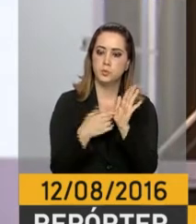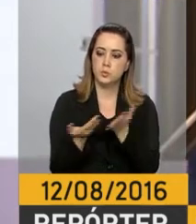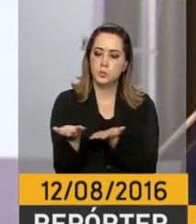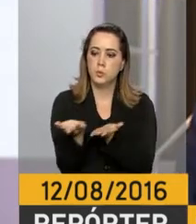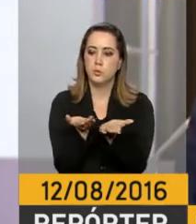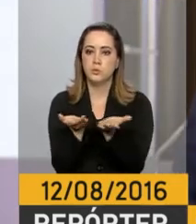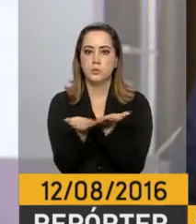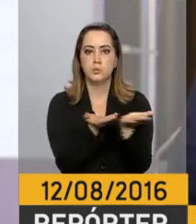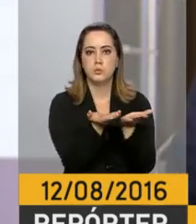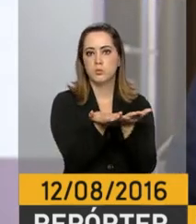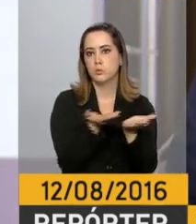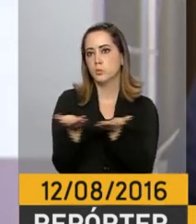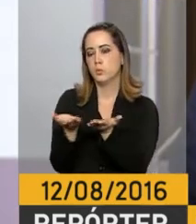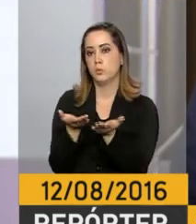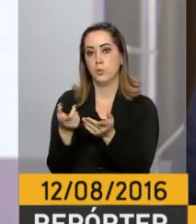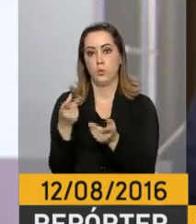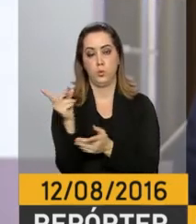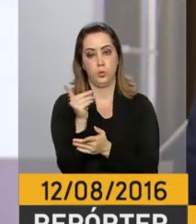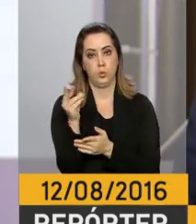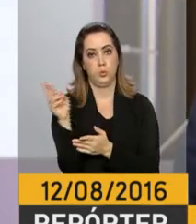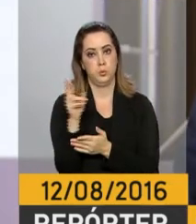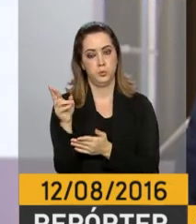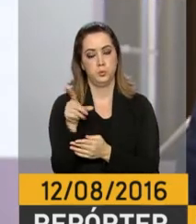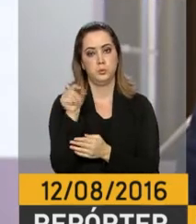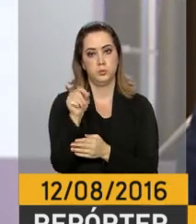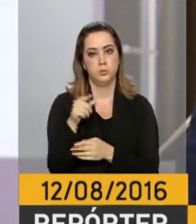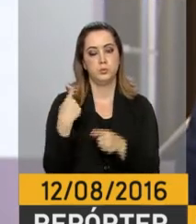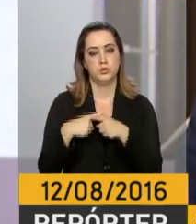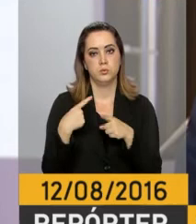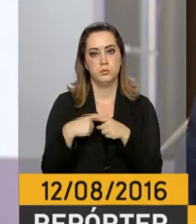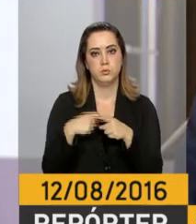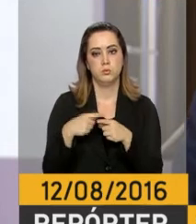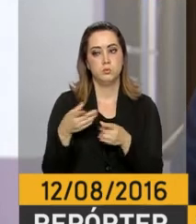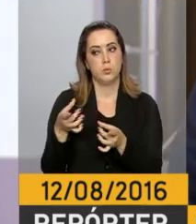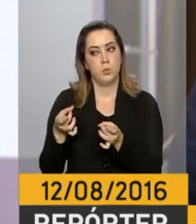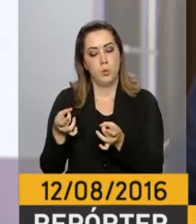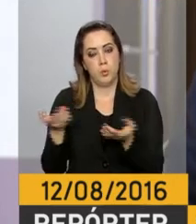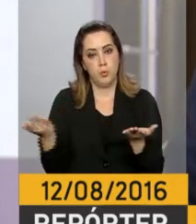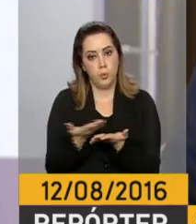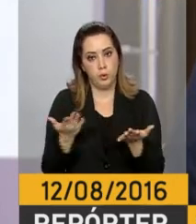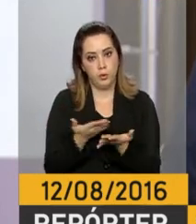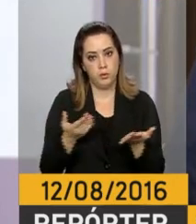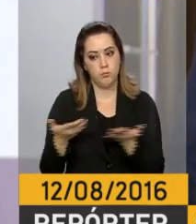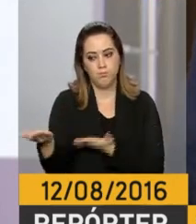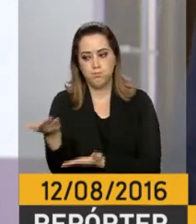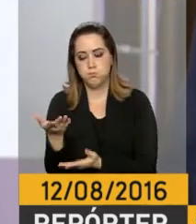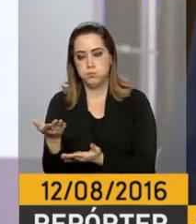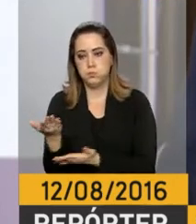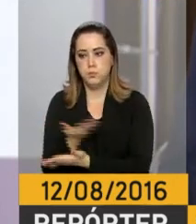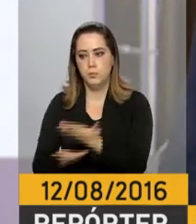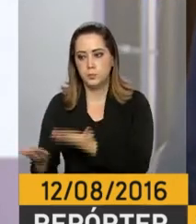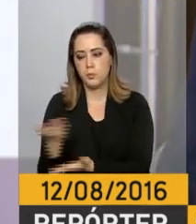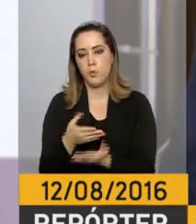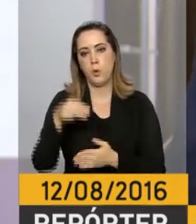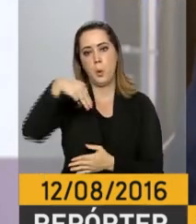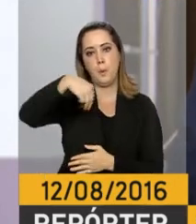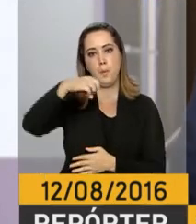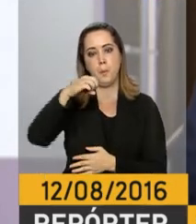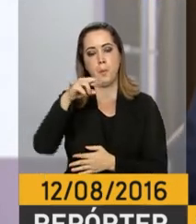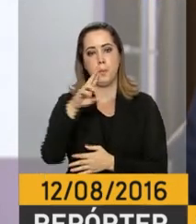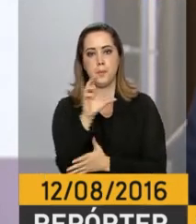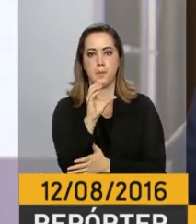cambiais, motivada pelas condições no mercado. O cenário